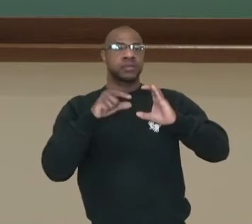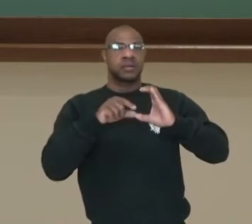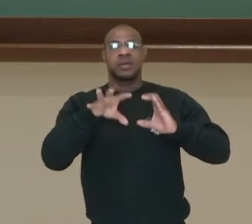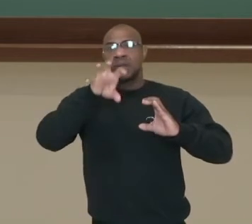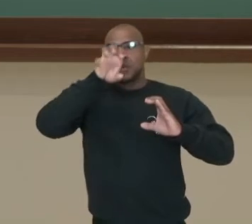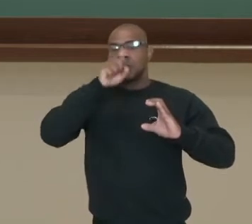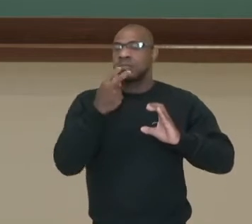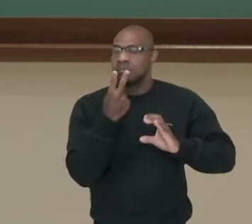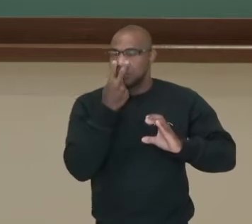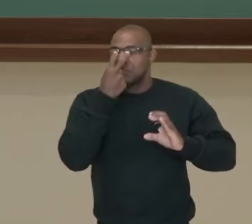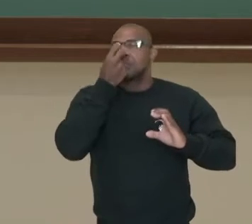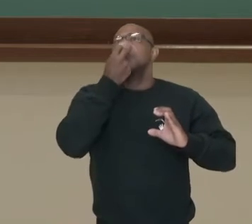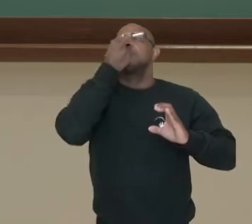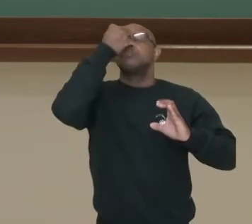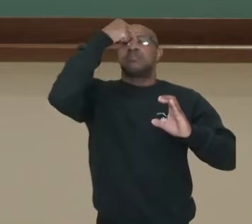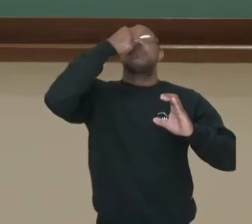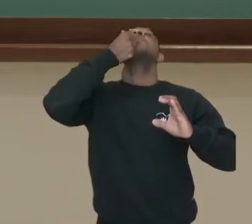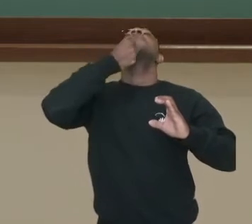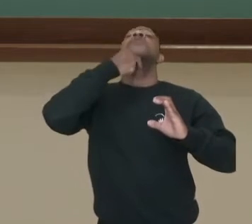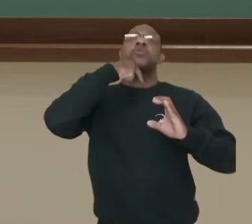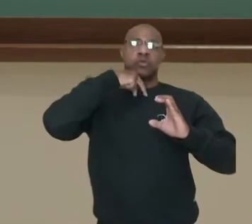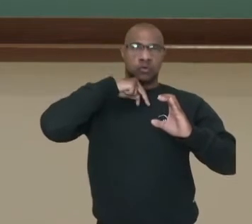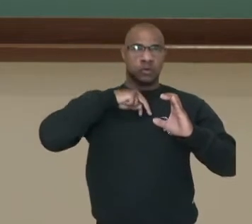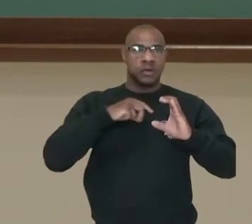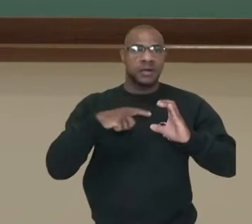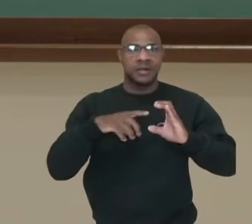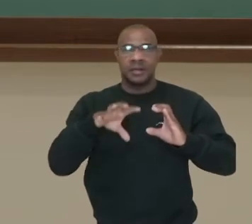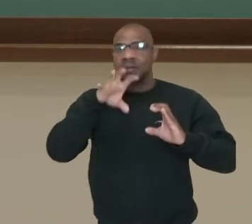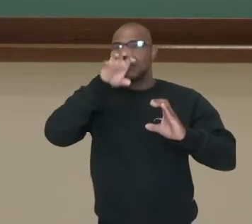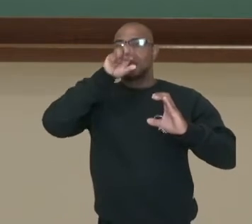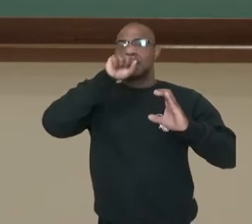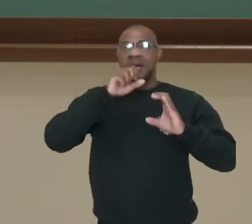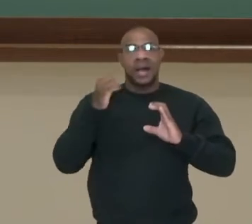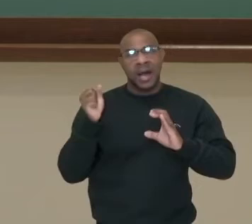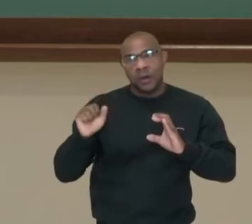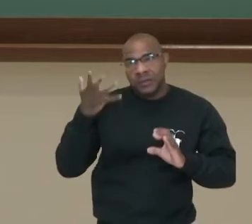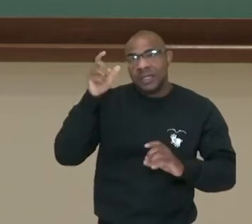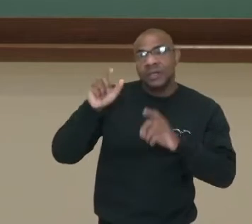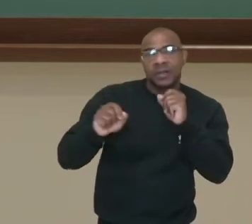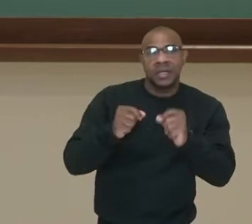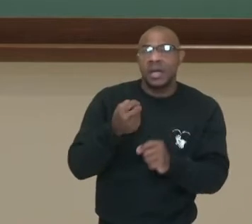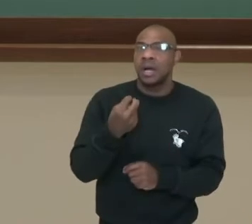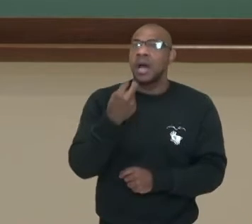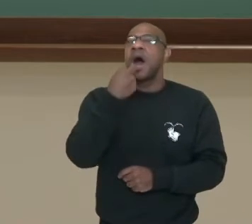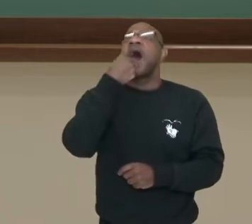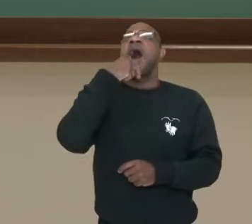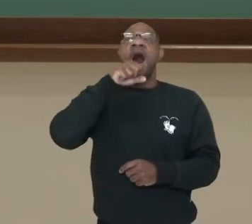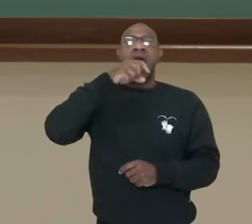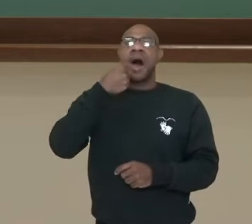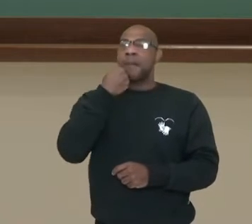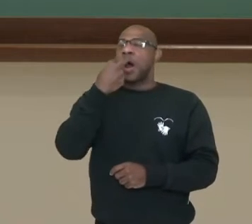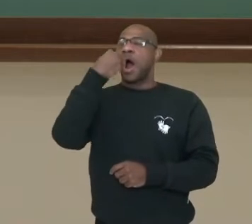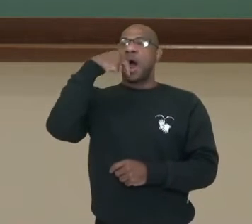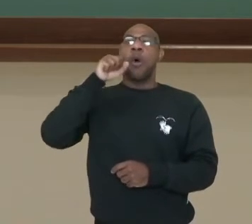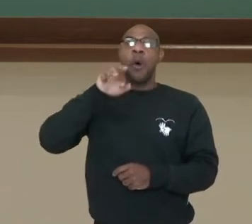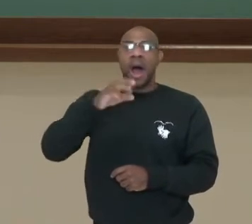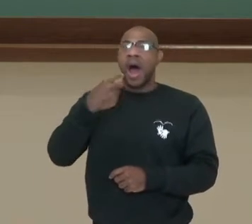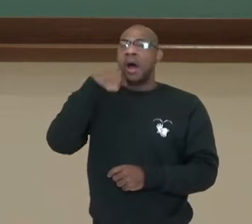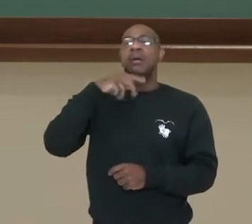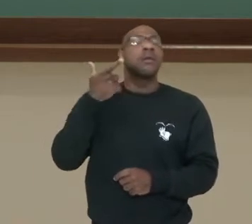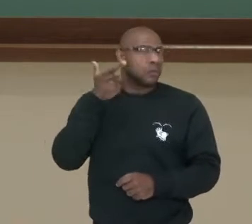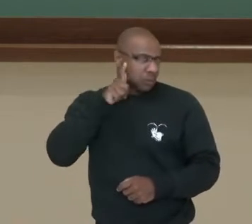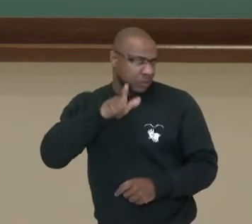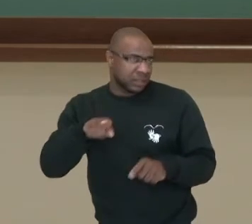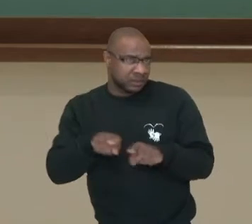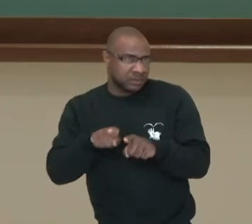o ar entre pelas cavidades nasais, pelo nariz, de fato, tá? Acontece do ar entrar pela boca? Acontece, certo? Mas ele vai seguir